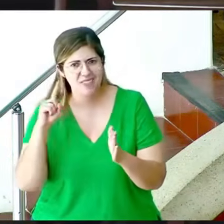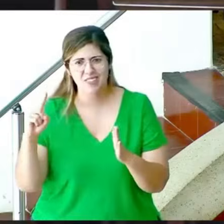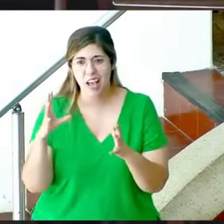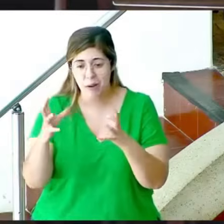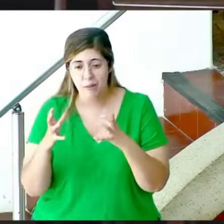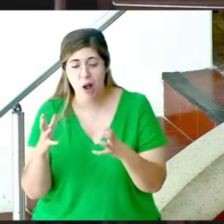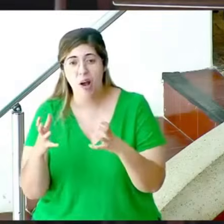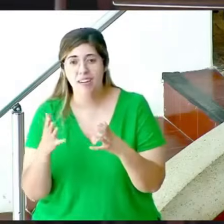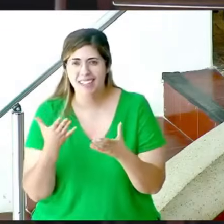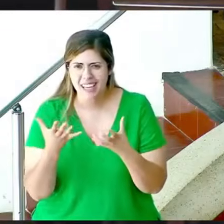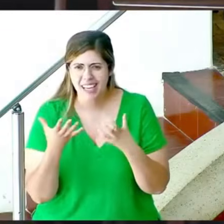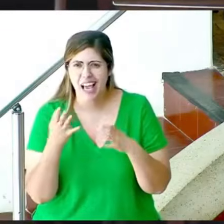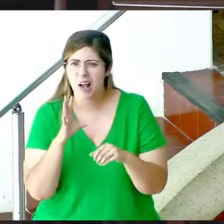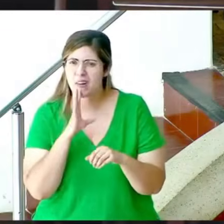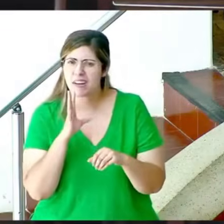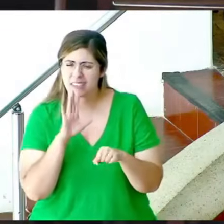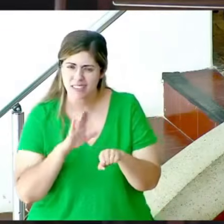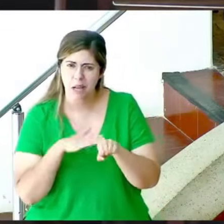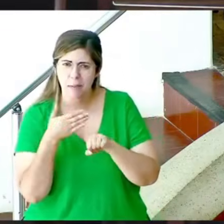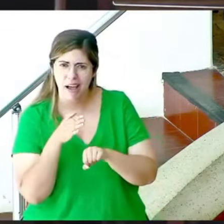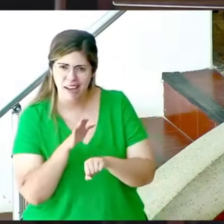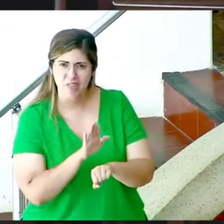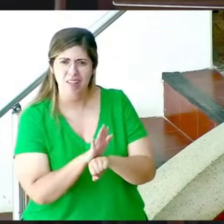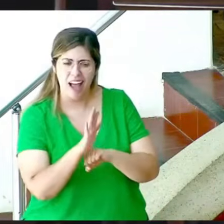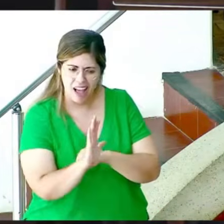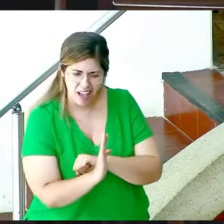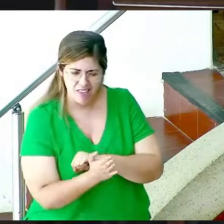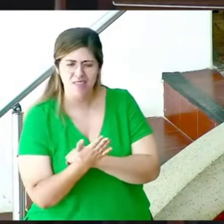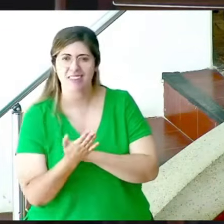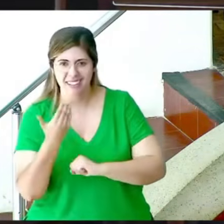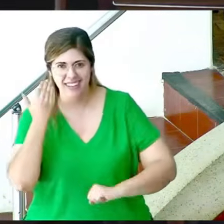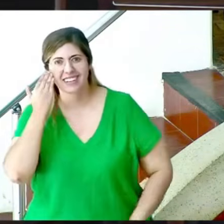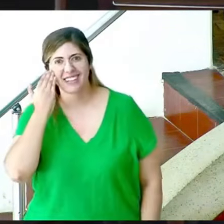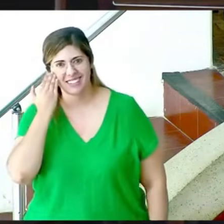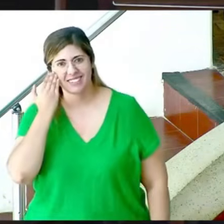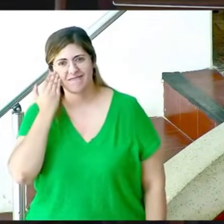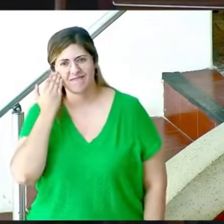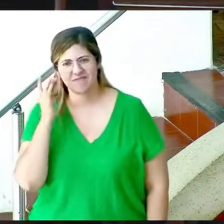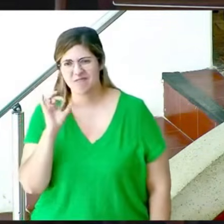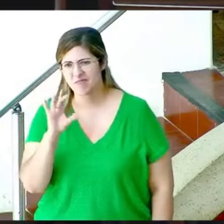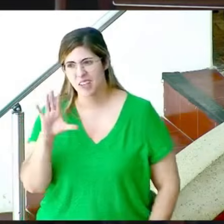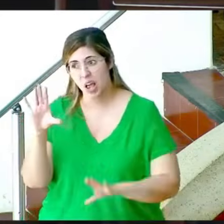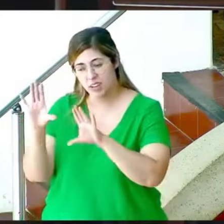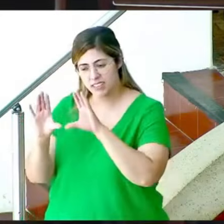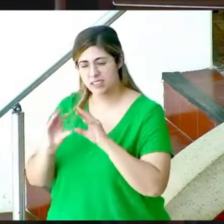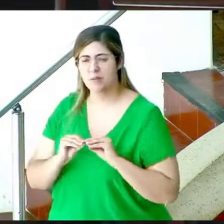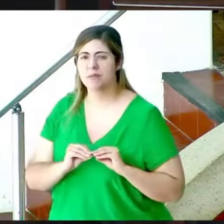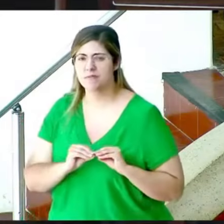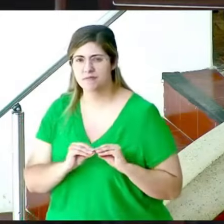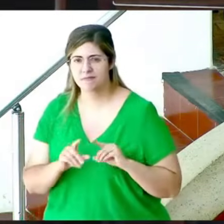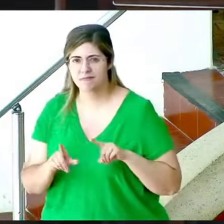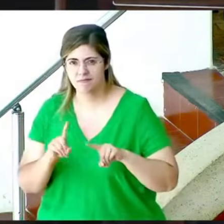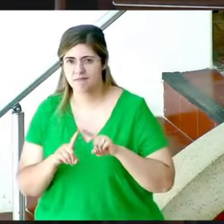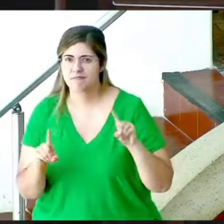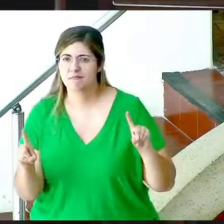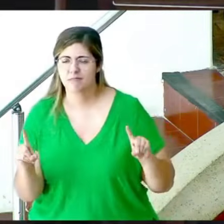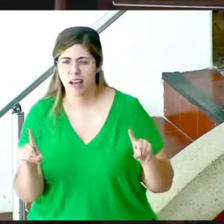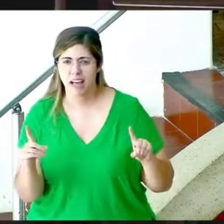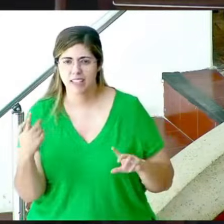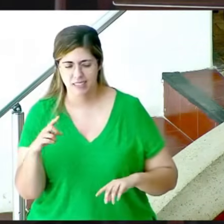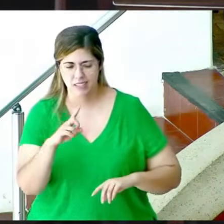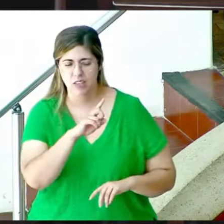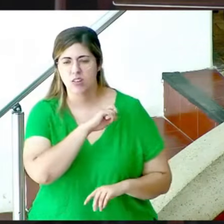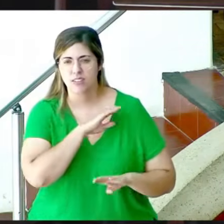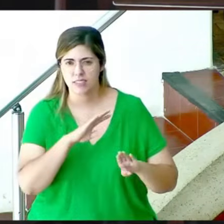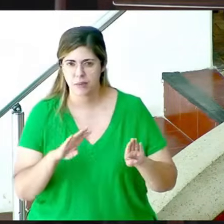te ajudar? Posso ser útil a você? Hospitalidade não é só receber formalmente. A maior das hospitalidades,